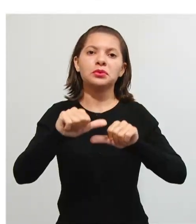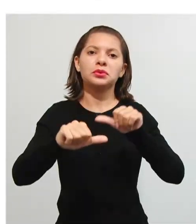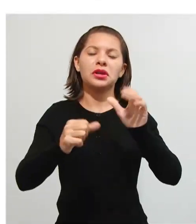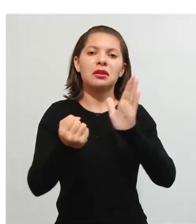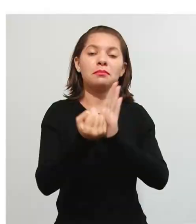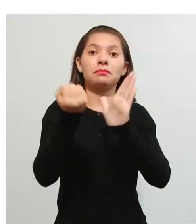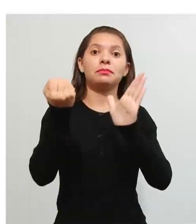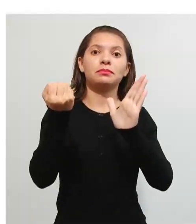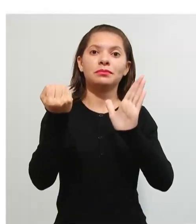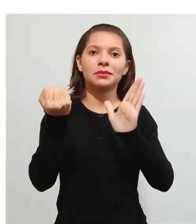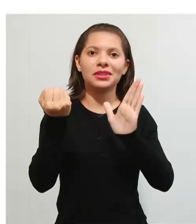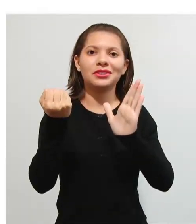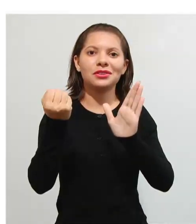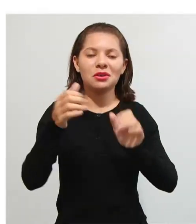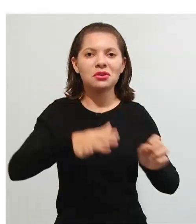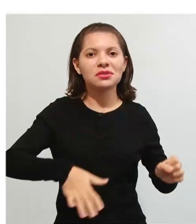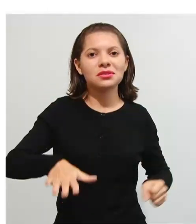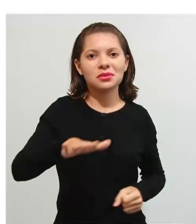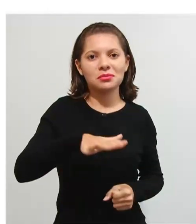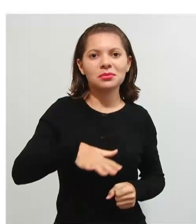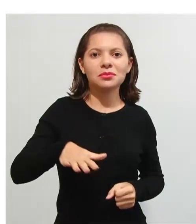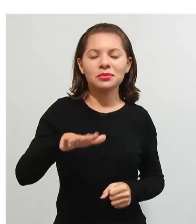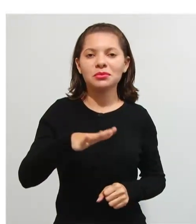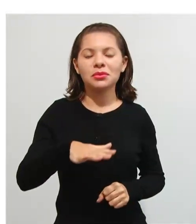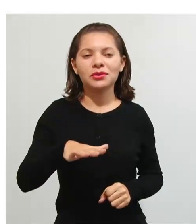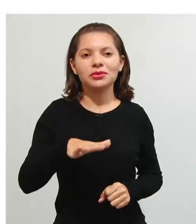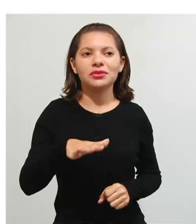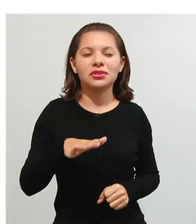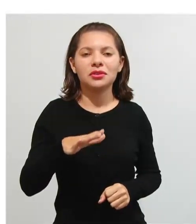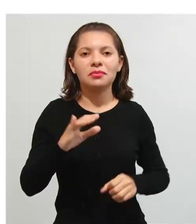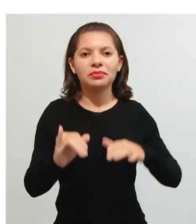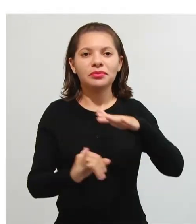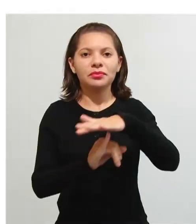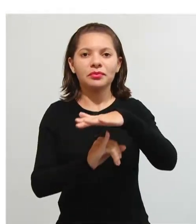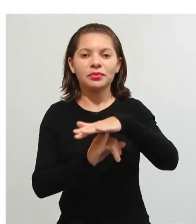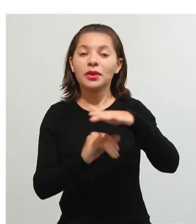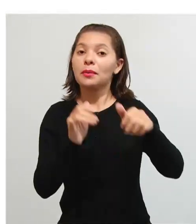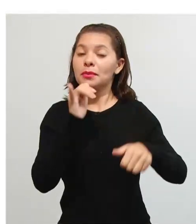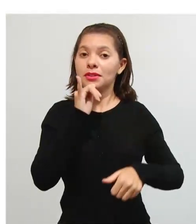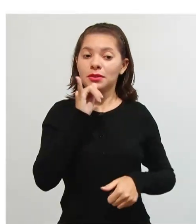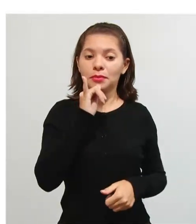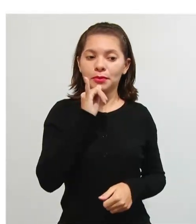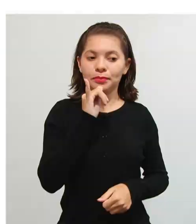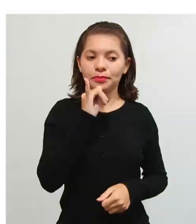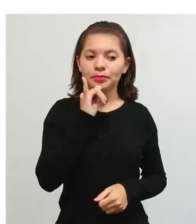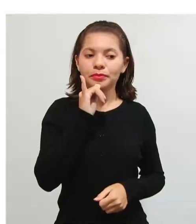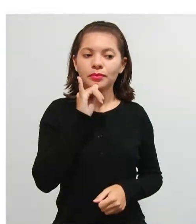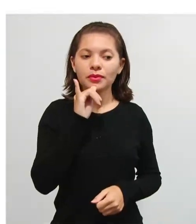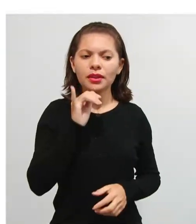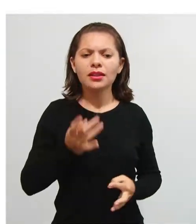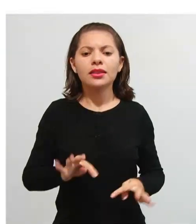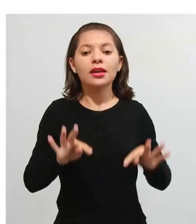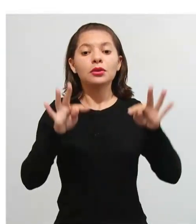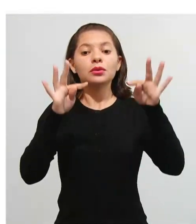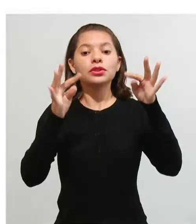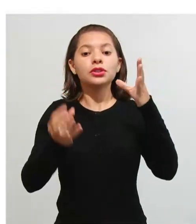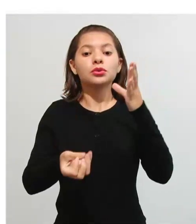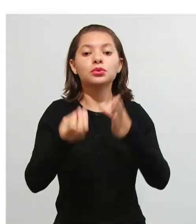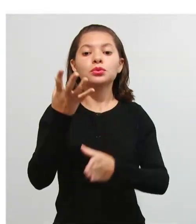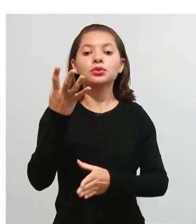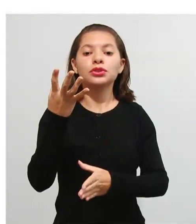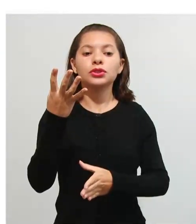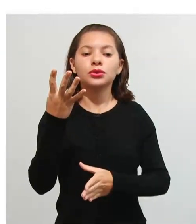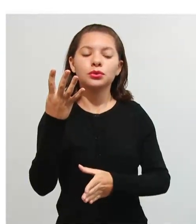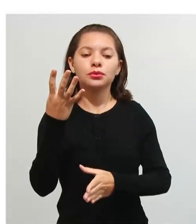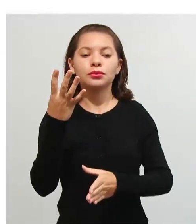elas impactam os ambientes, as organizações. Então, por exemplo, a tecnologia, surgiu essa